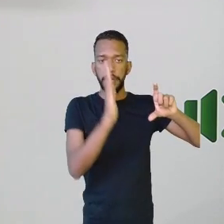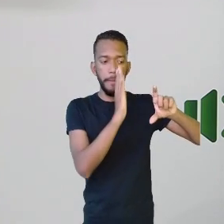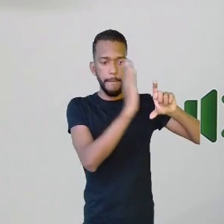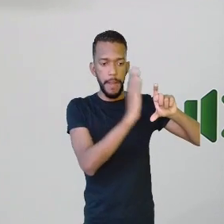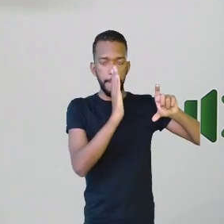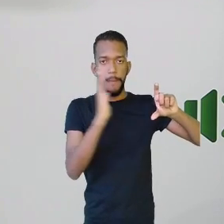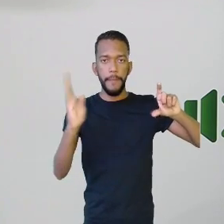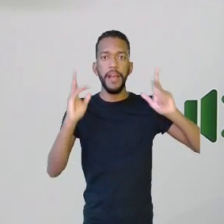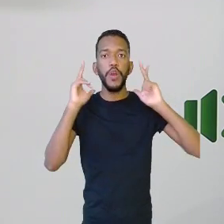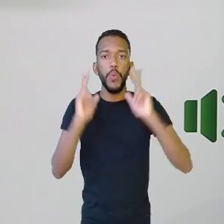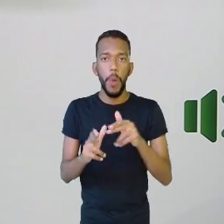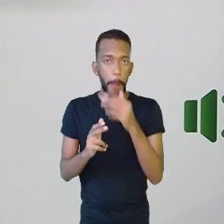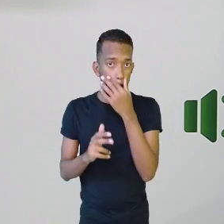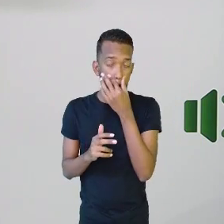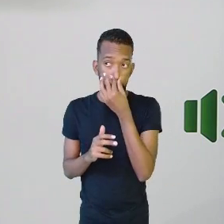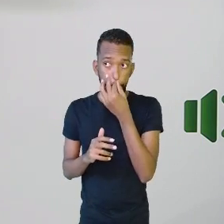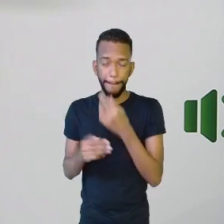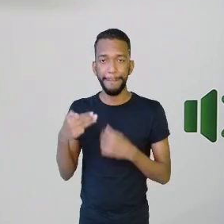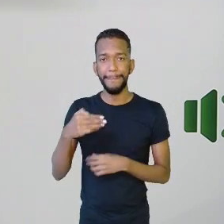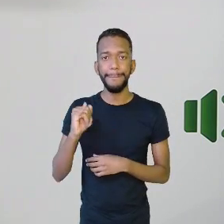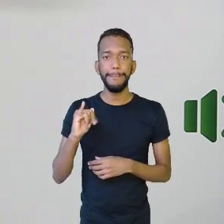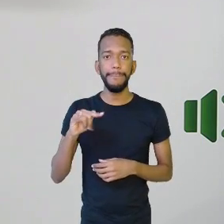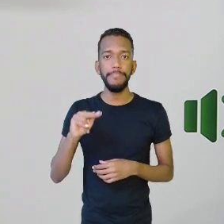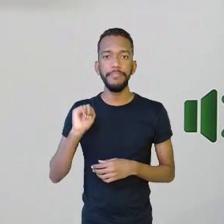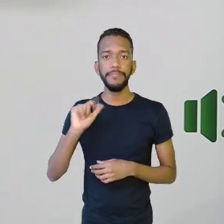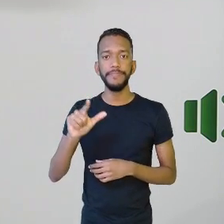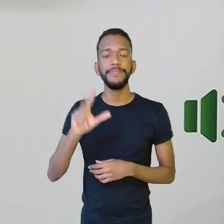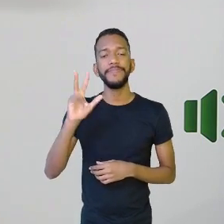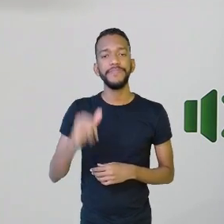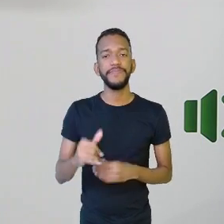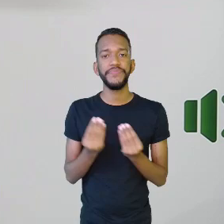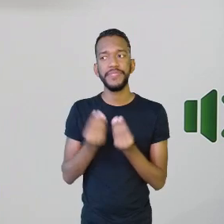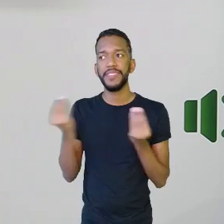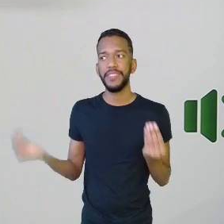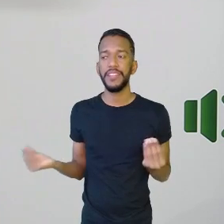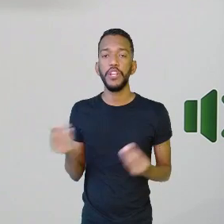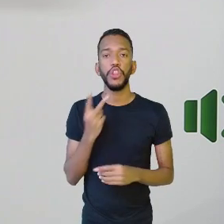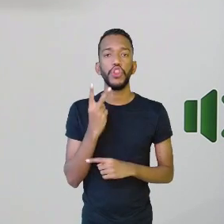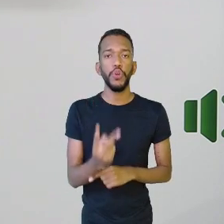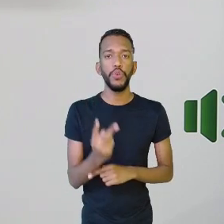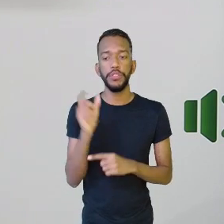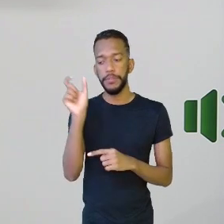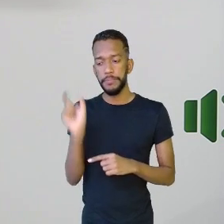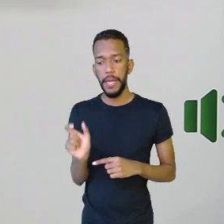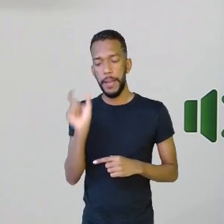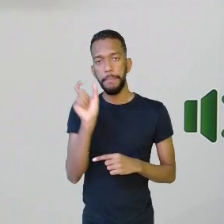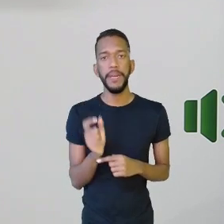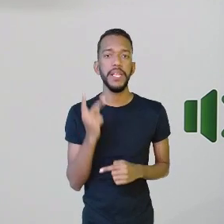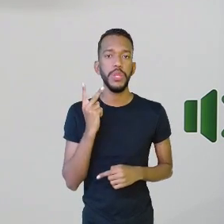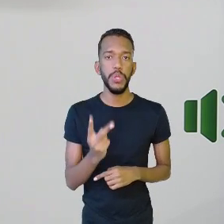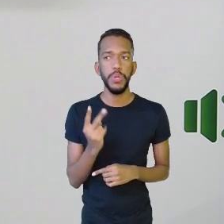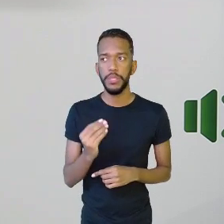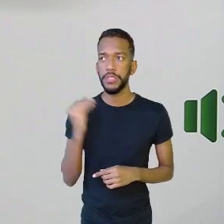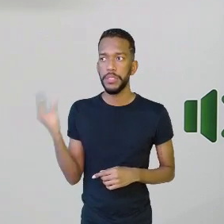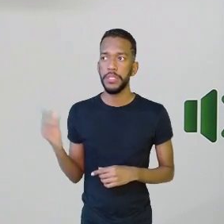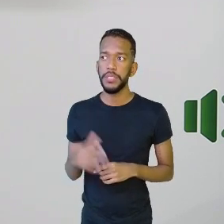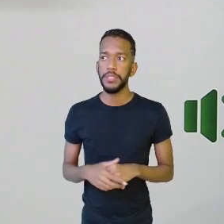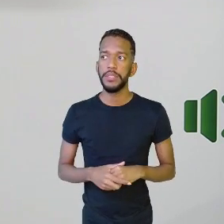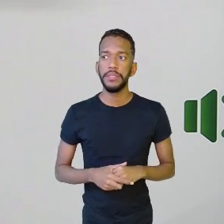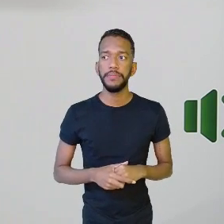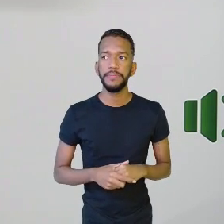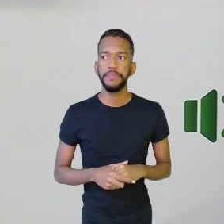iguais. E Miguel vai dar 2 pedaços da barra. Ele tem uma